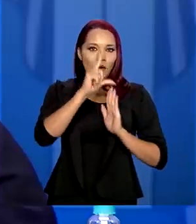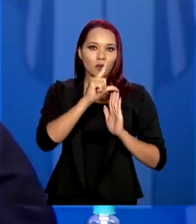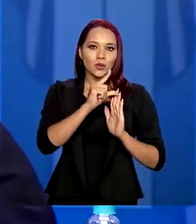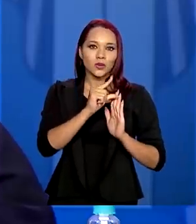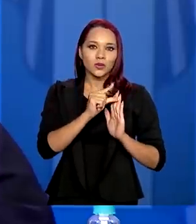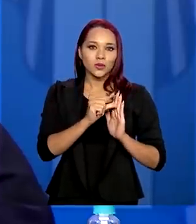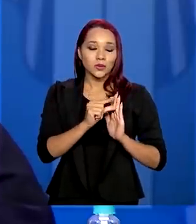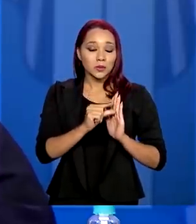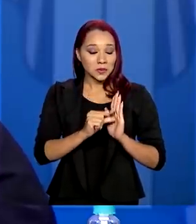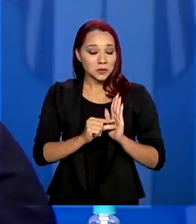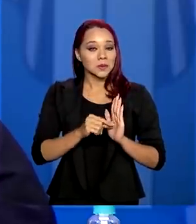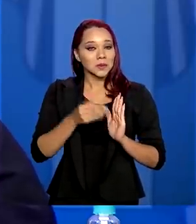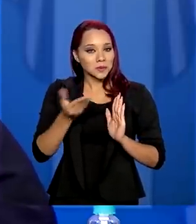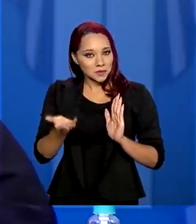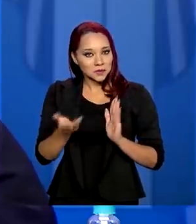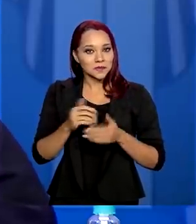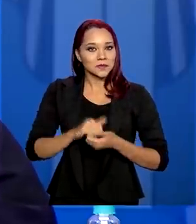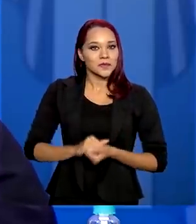condições atendidas.